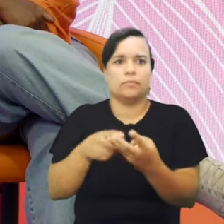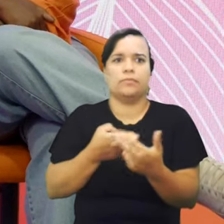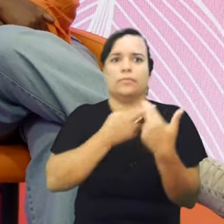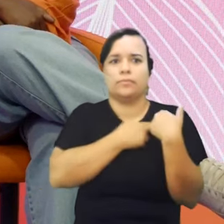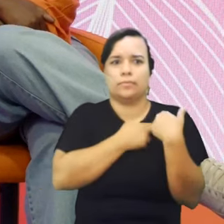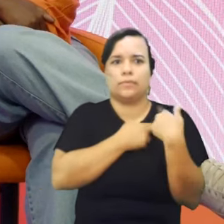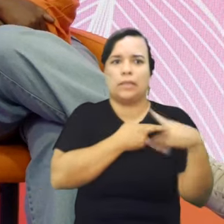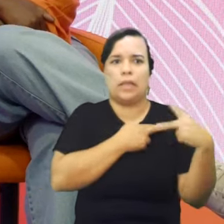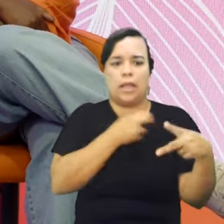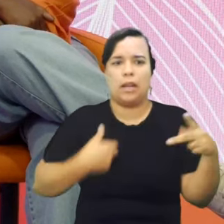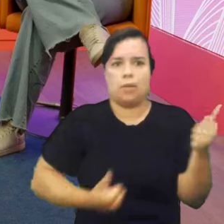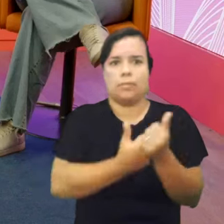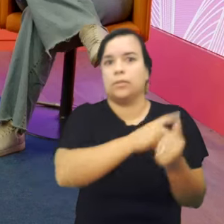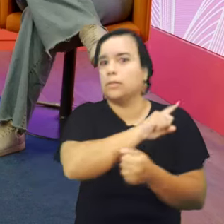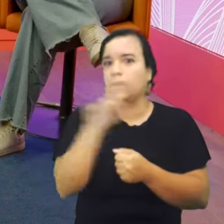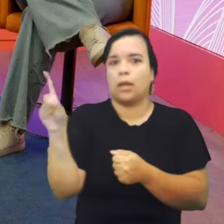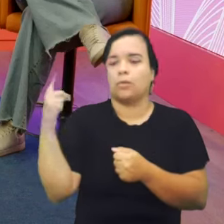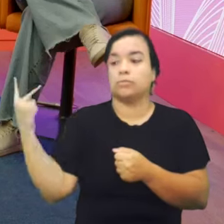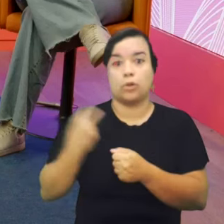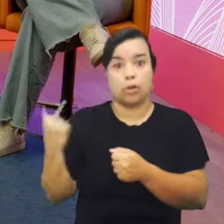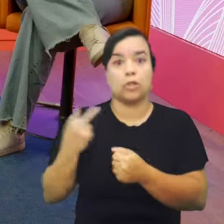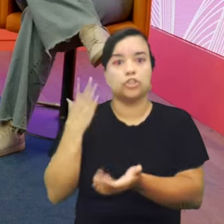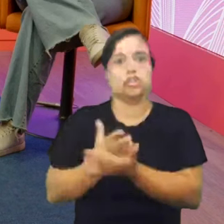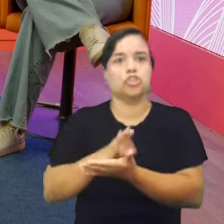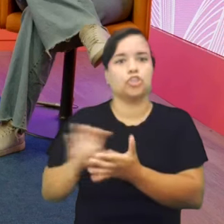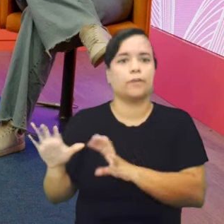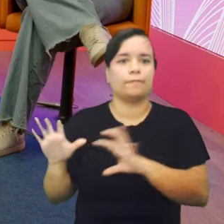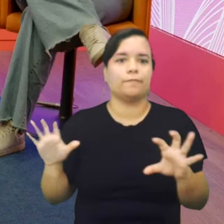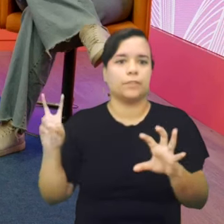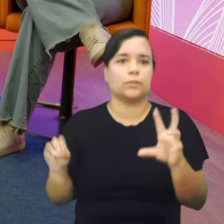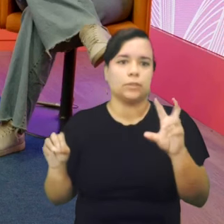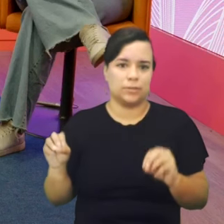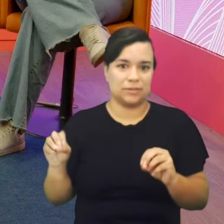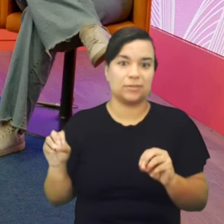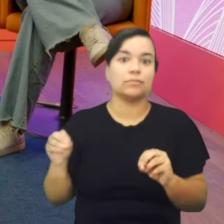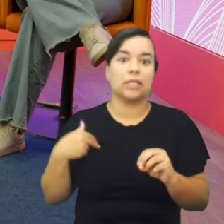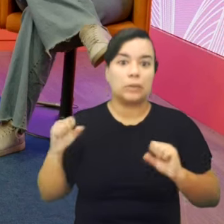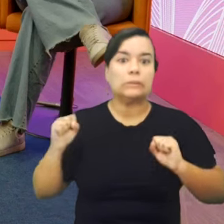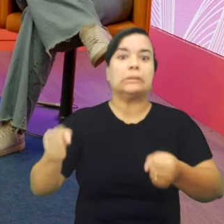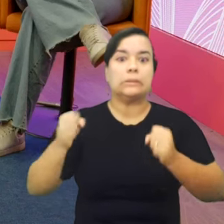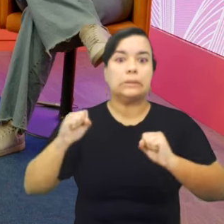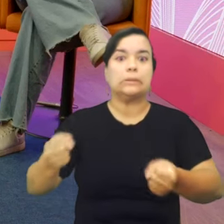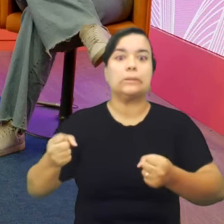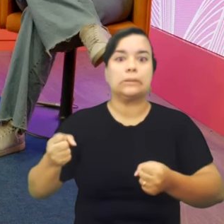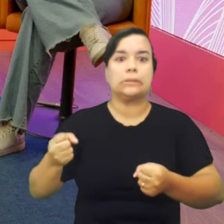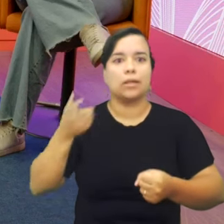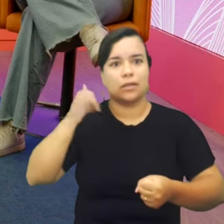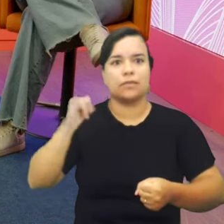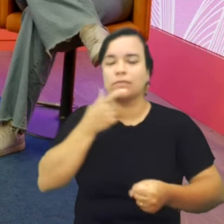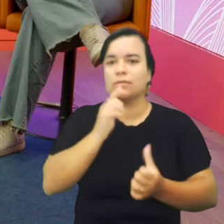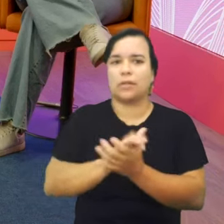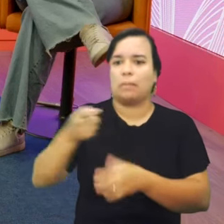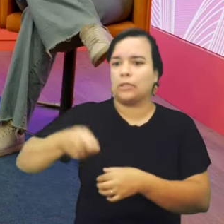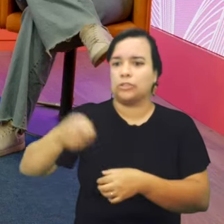vou ajudar, não é isso. Não é ajudar. Não é. A gente divide. E nunca precisei me esforçar muito para o meu marido não ser uma pessoa machista na nossa